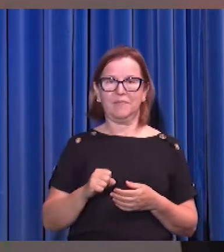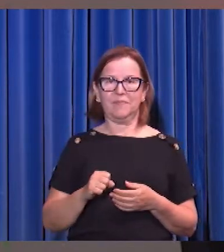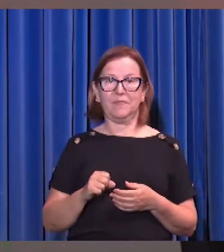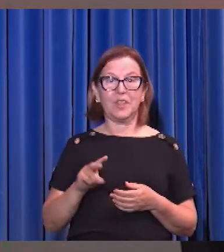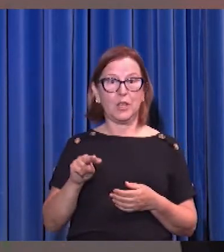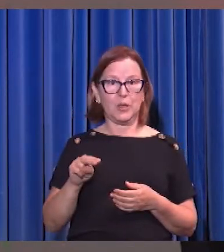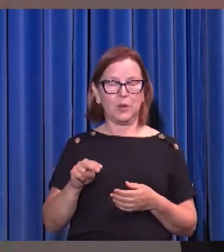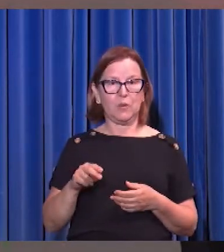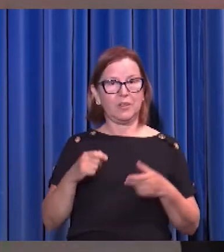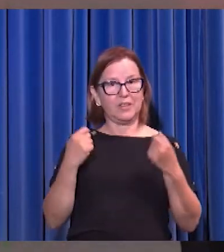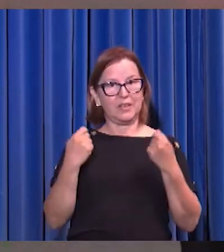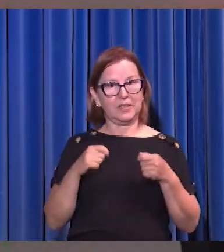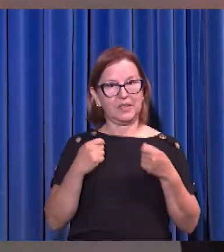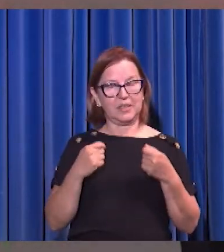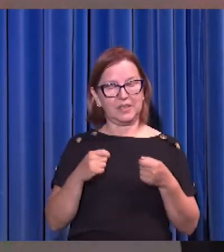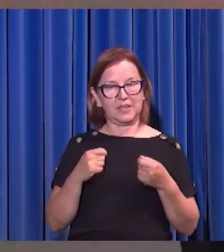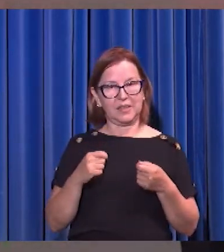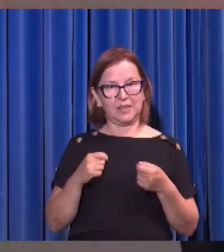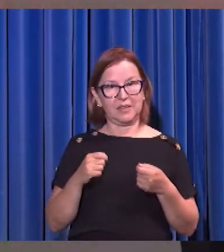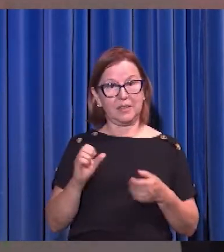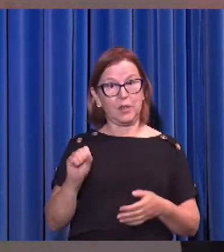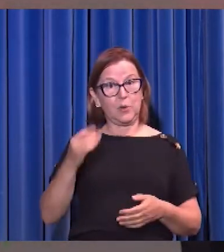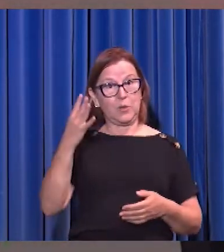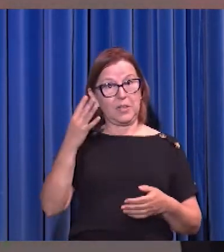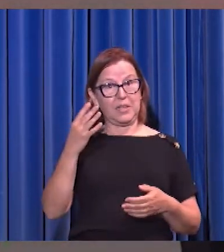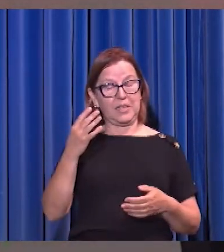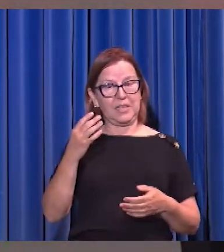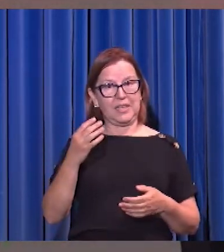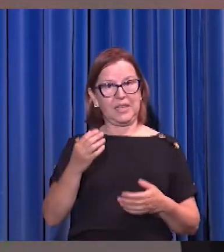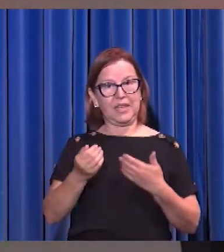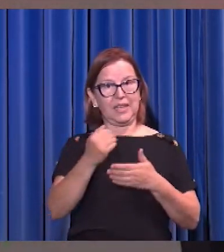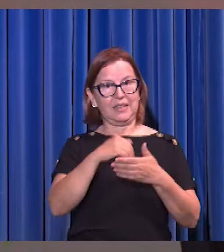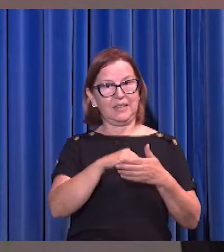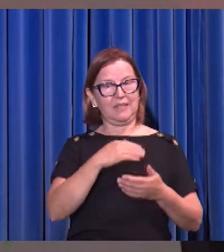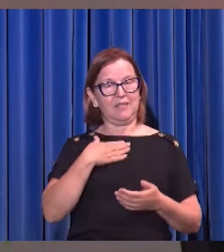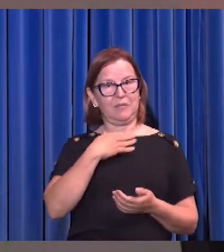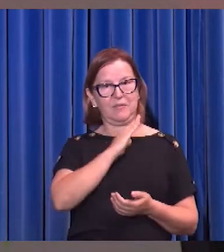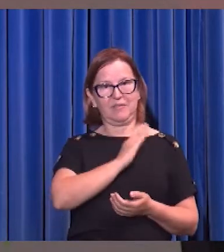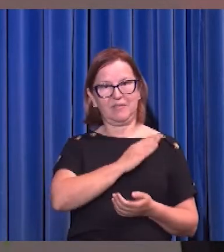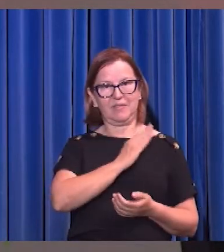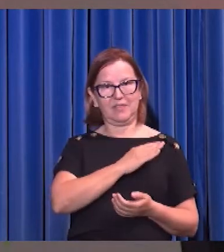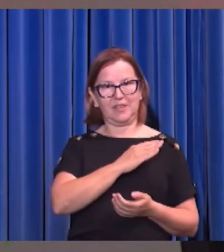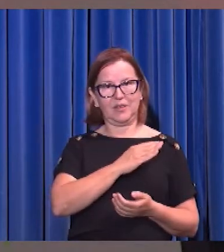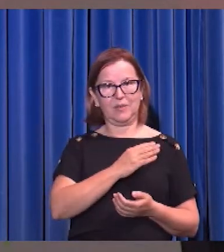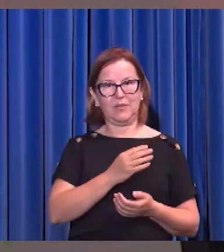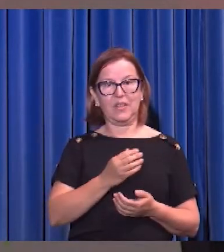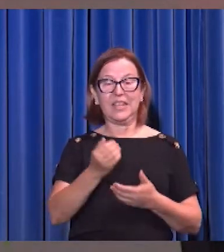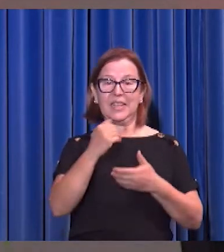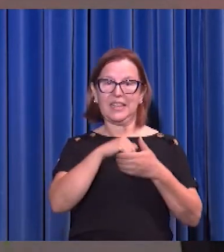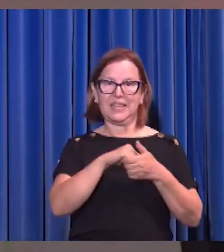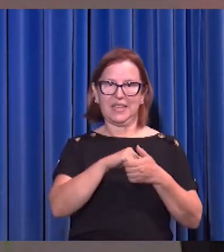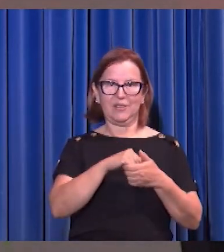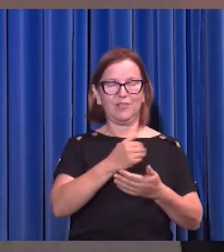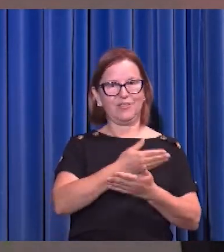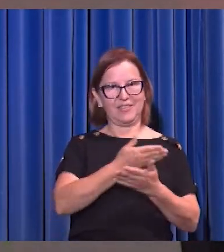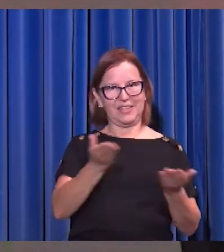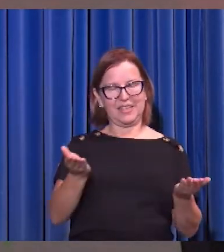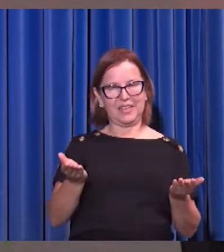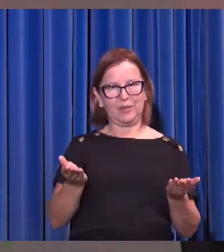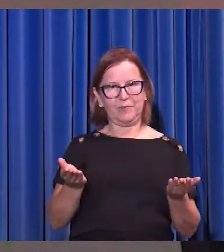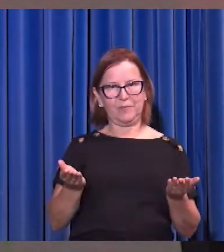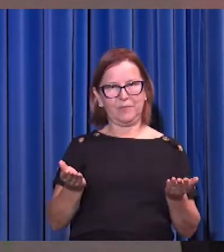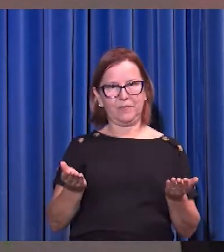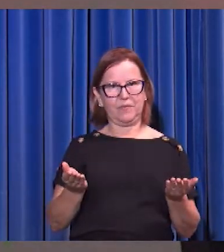necessário que algo ocorra dentro de mim, que algo ocorra dentro de você. Não é